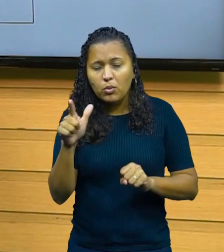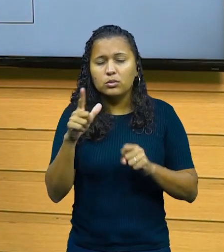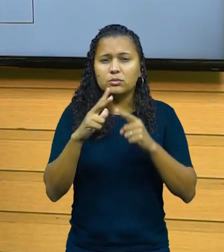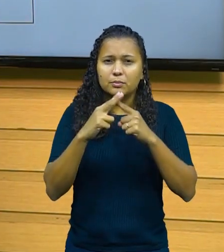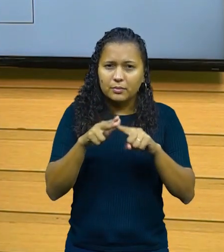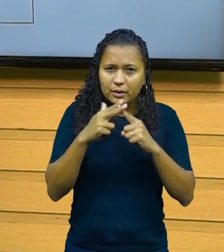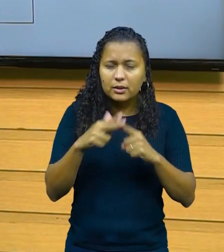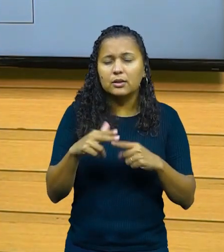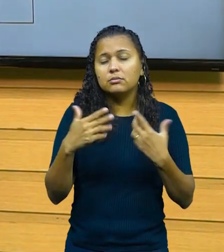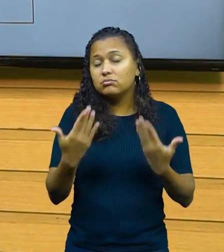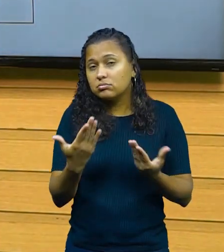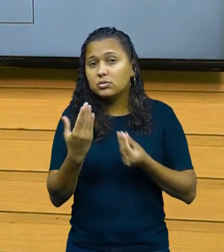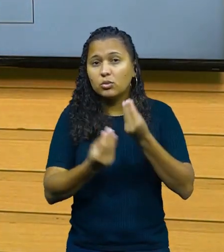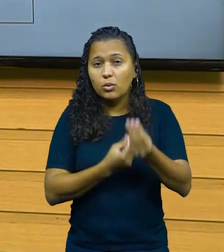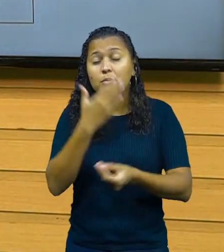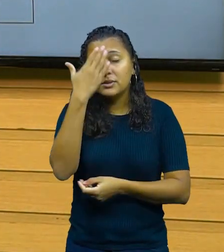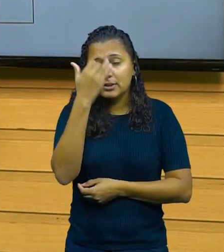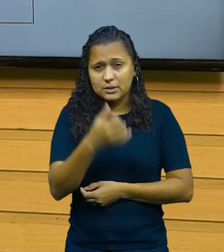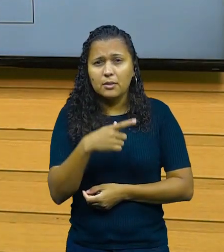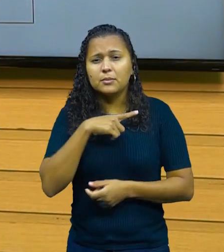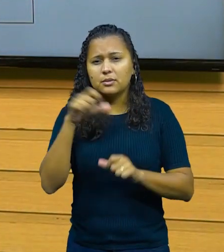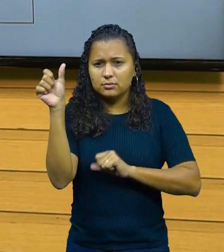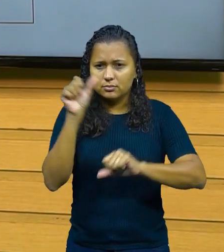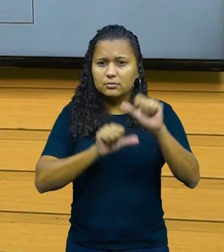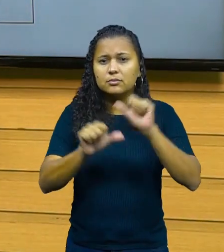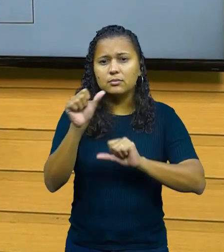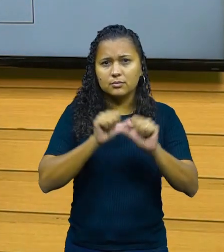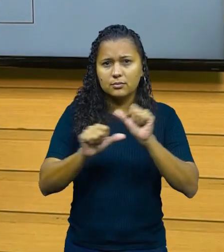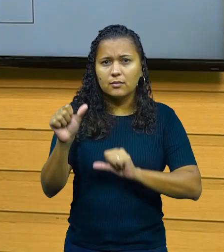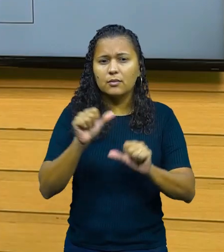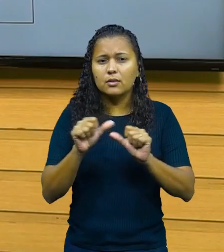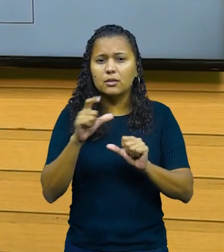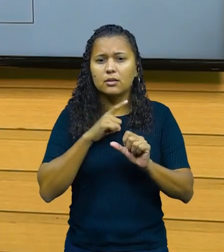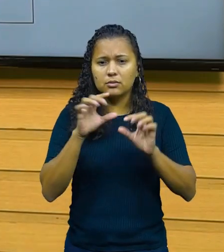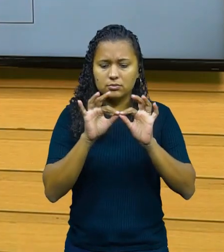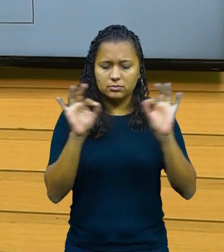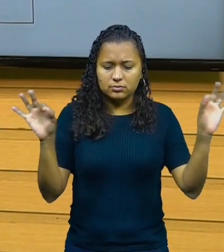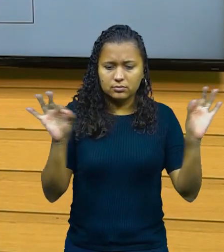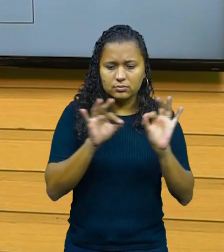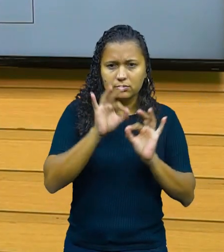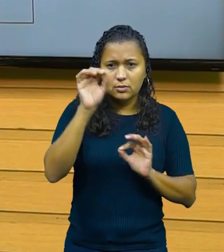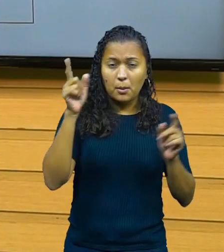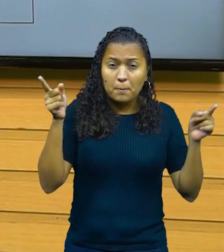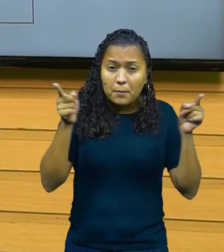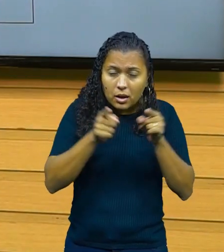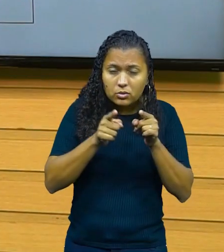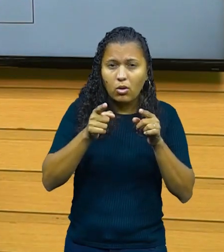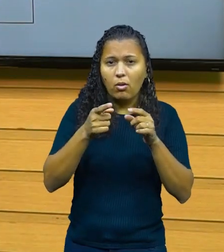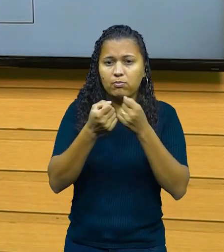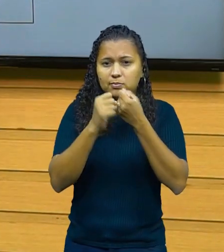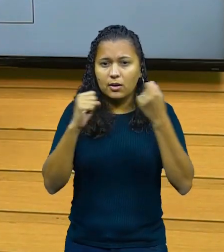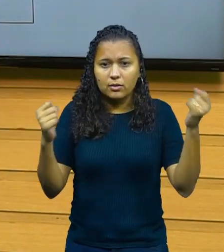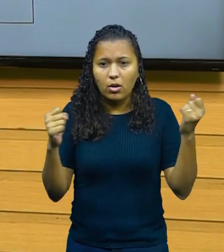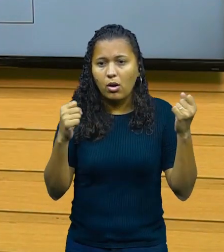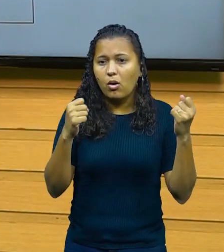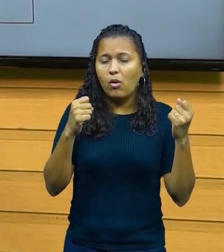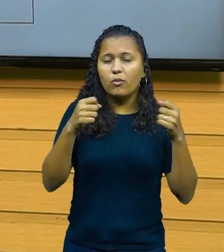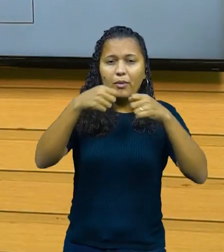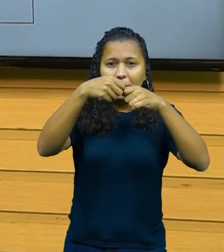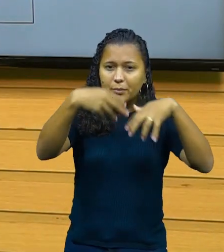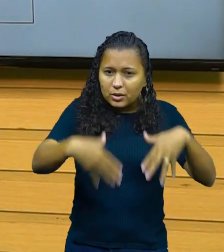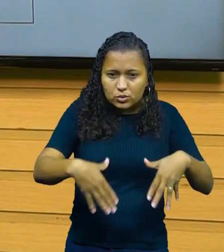mecânico. Então você sabe que essa variação, ou seja, esse tamanho menor ou maior, ele não vai comprometer